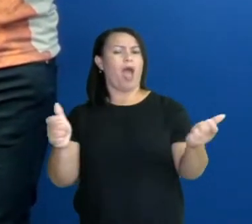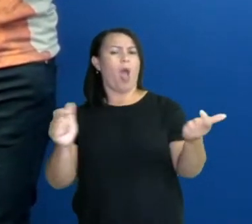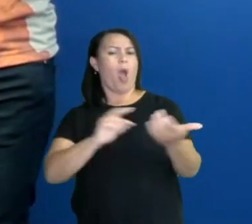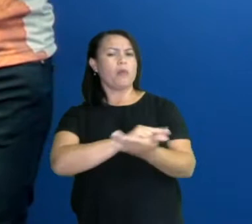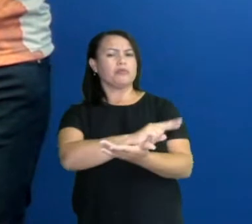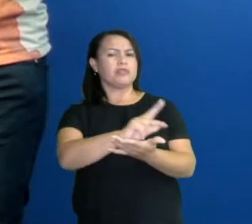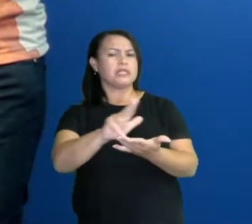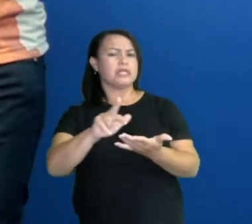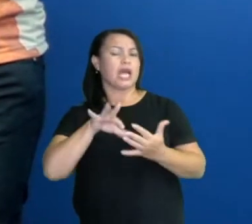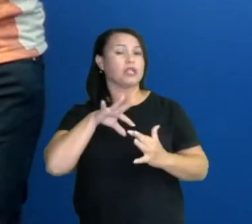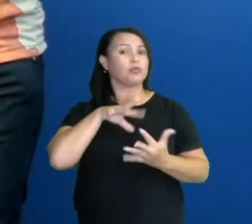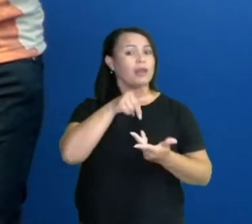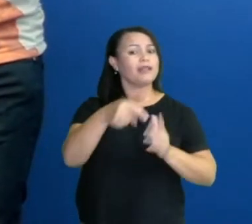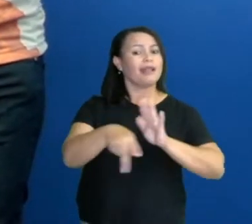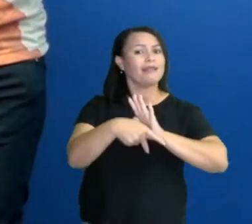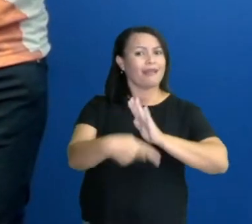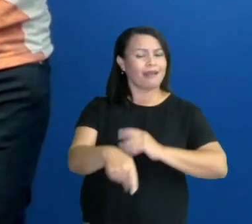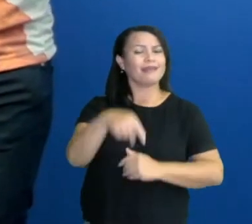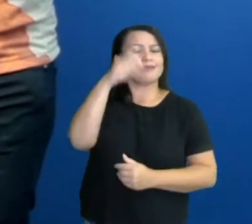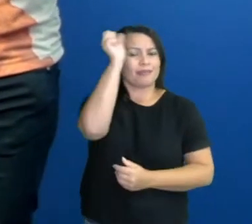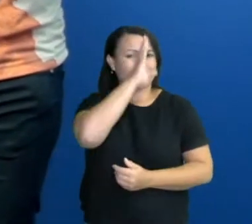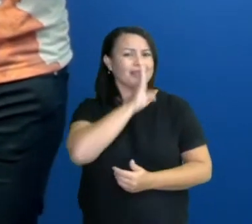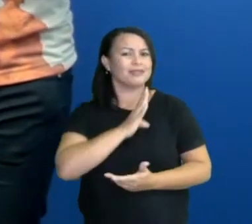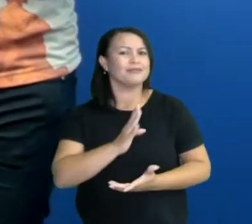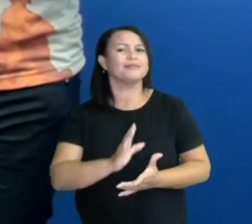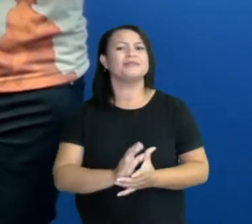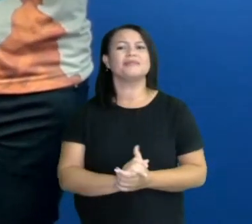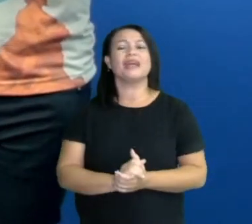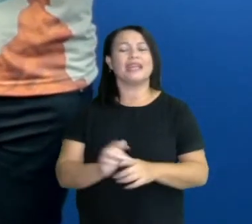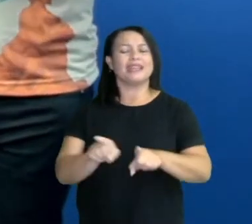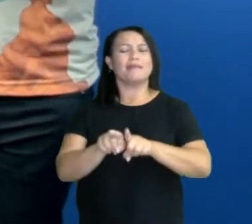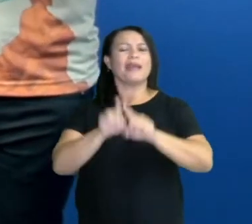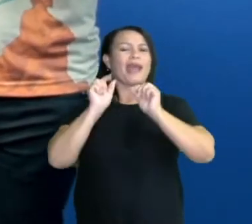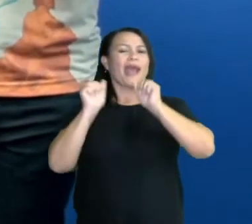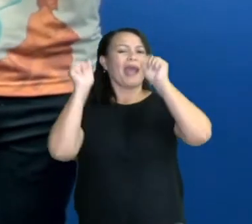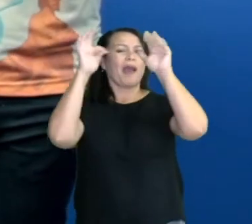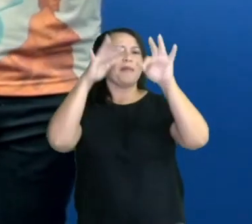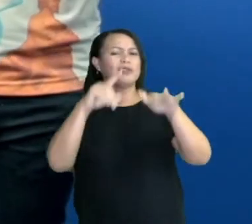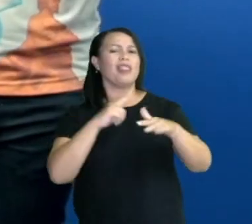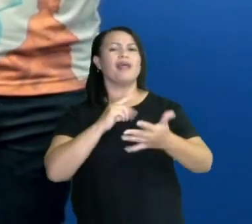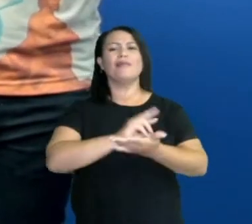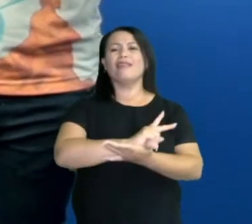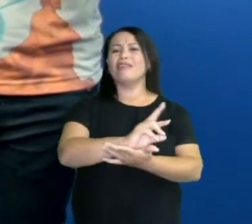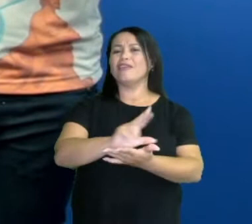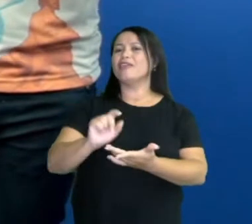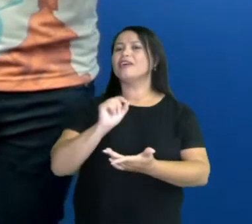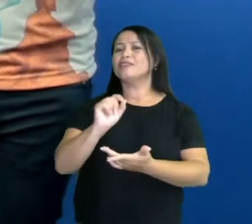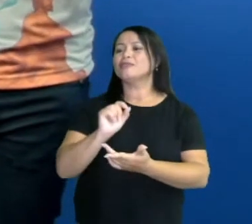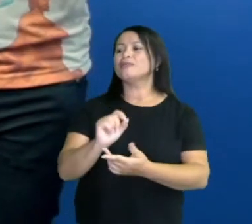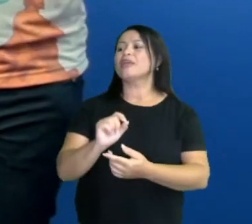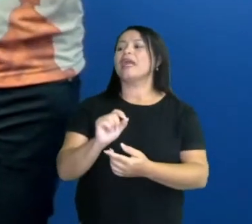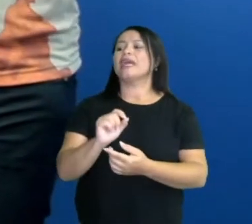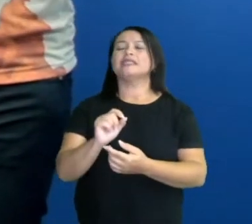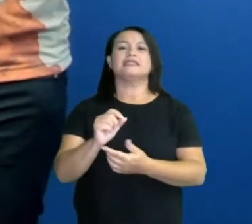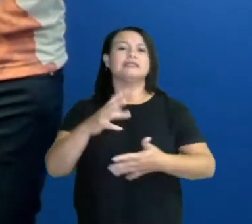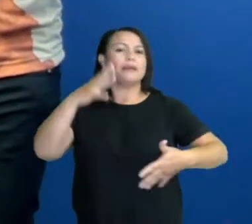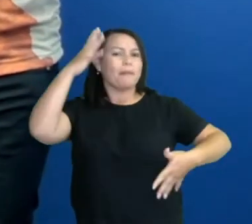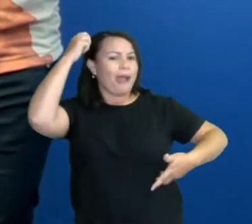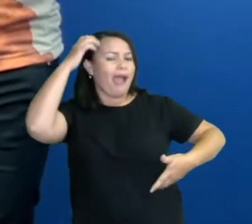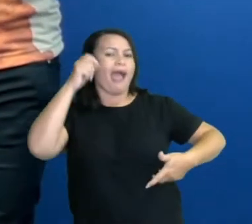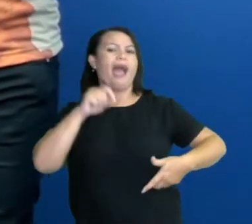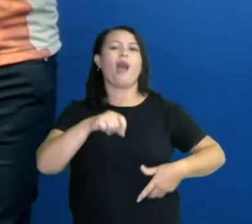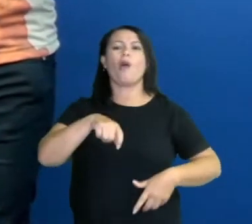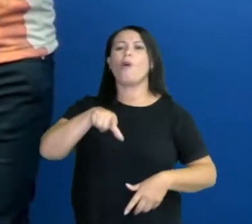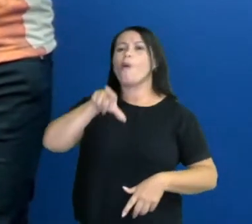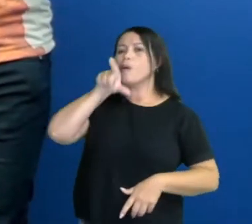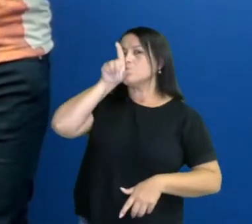do planeta é aqui, no nosso abençoado Brasil. Então, temos diversas espécies de primatas, de